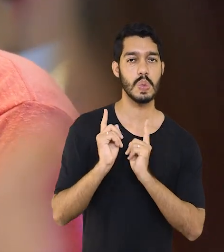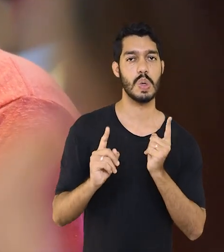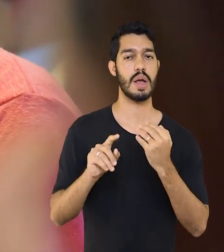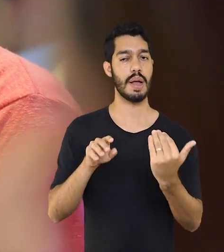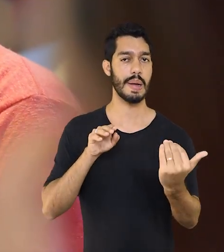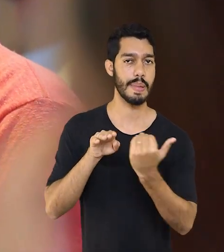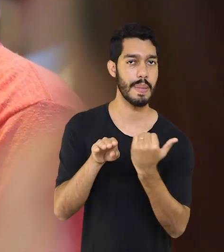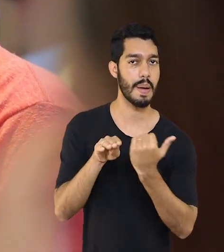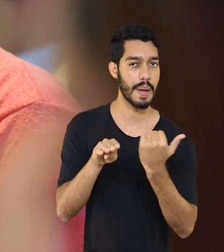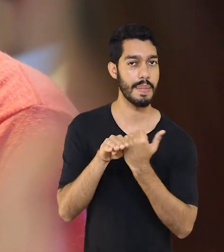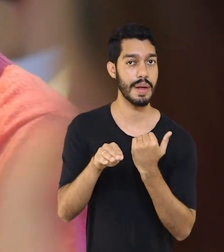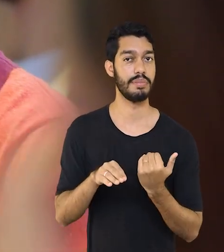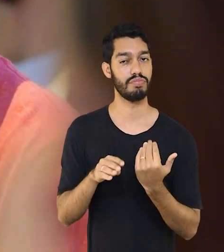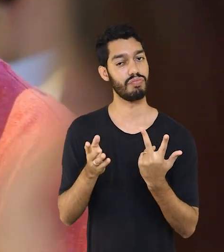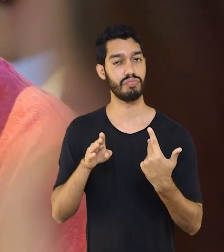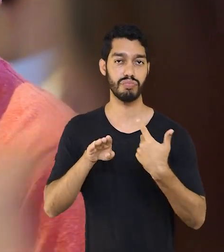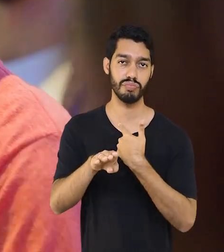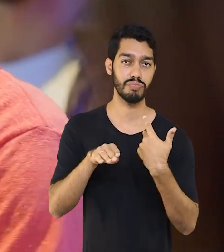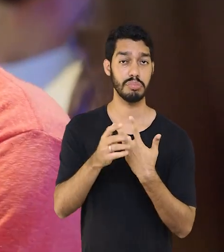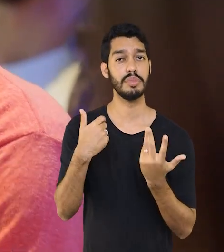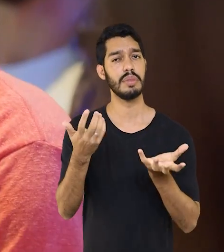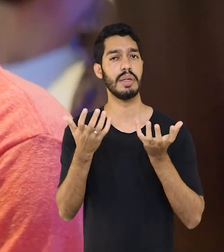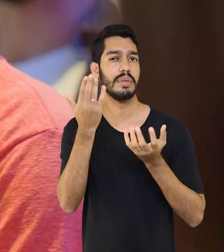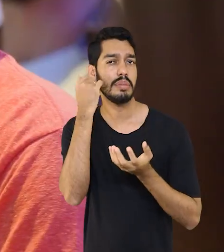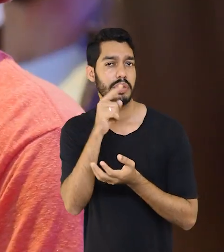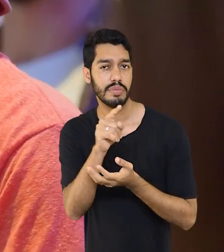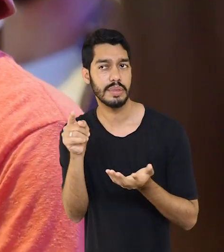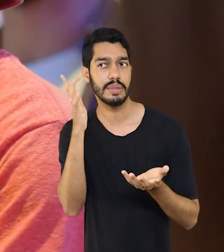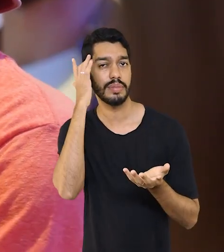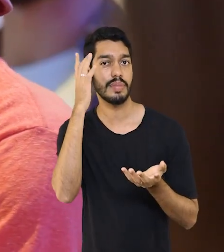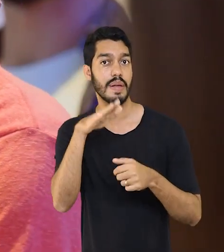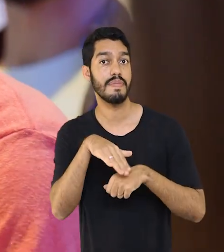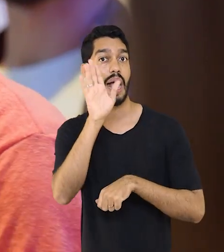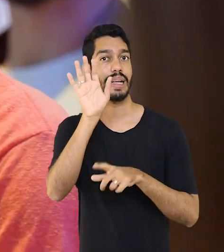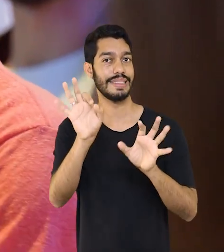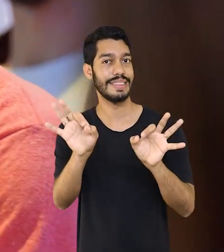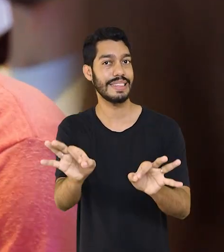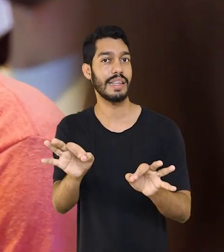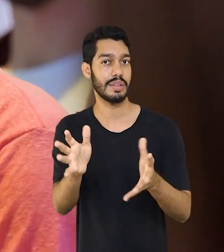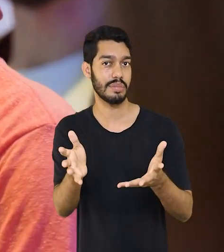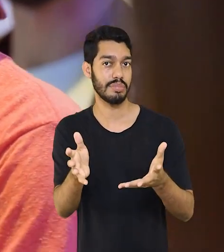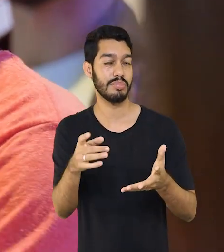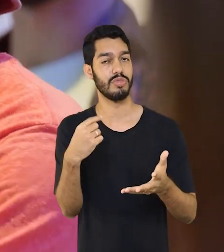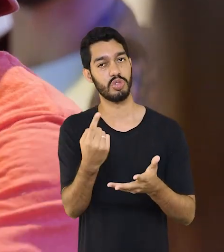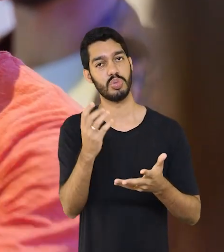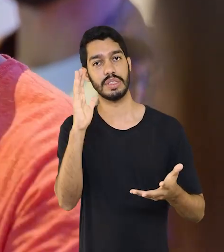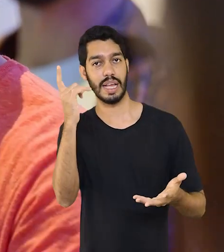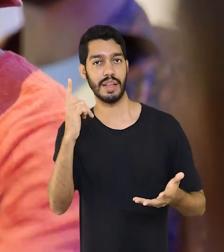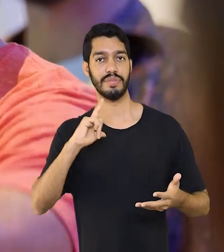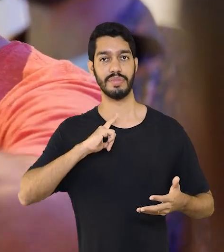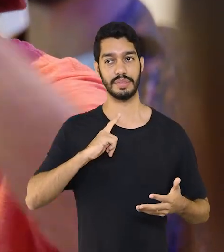estradas. E queria saber se tem alguma outra modalidade que seja mais adequada, ao invés